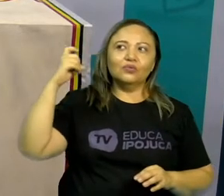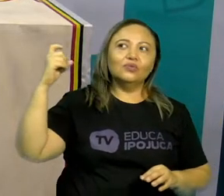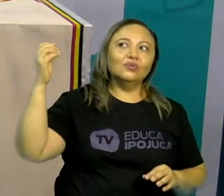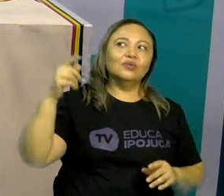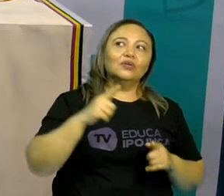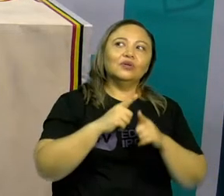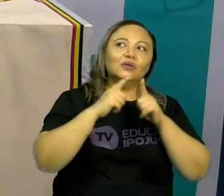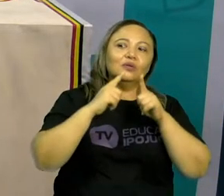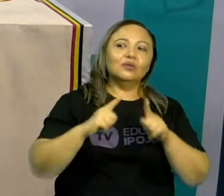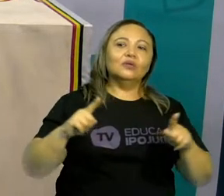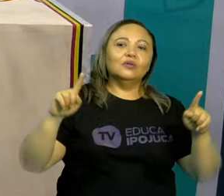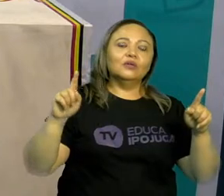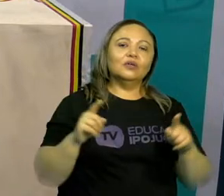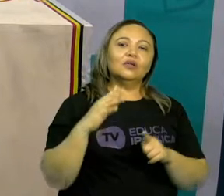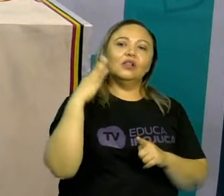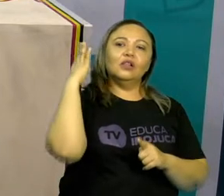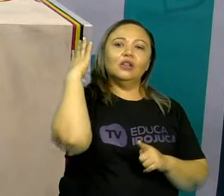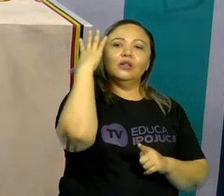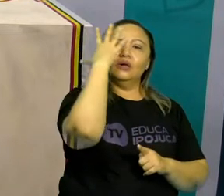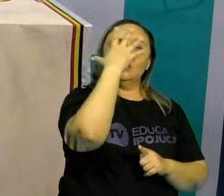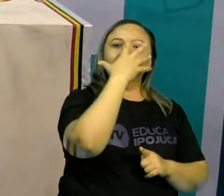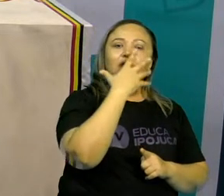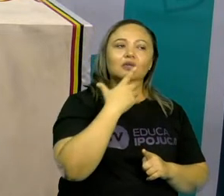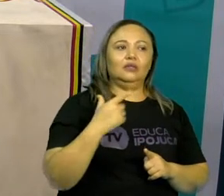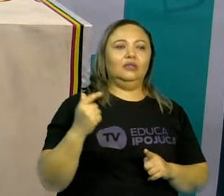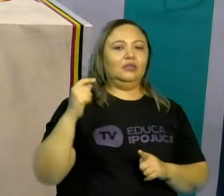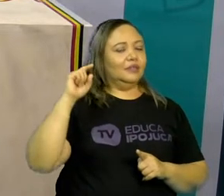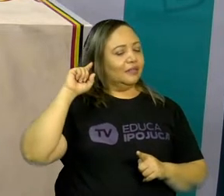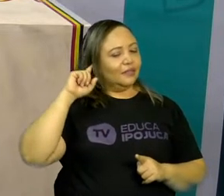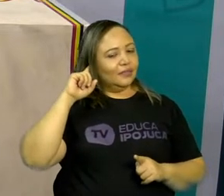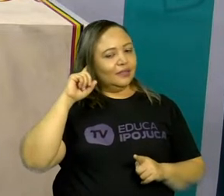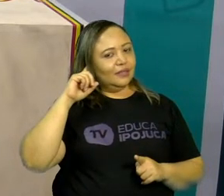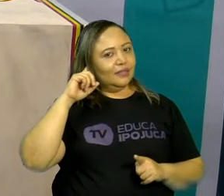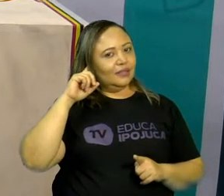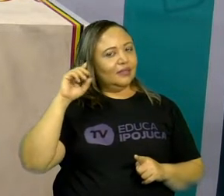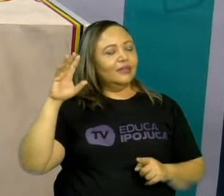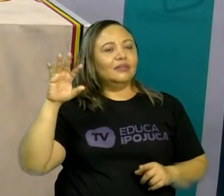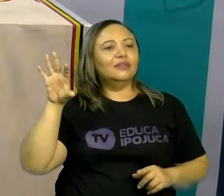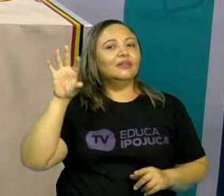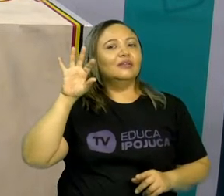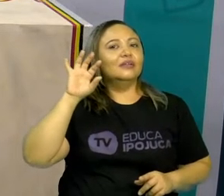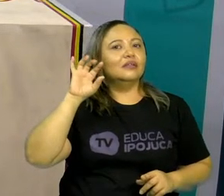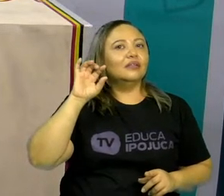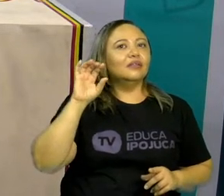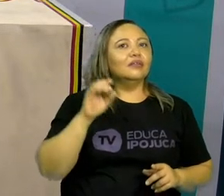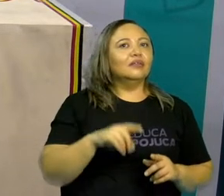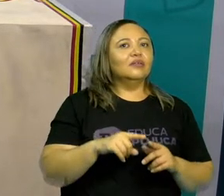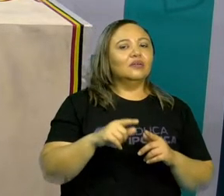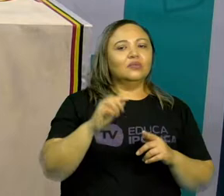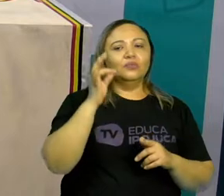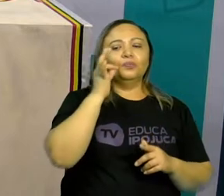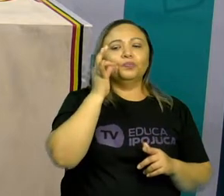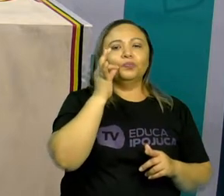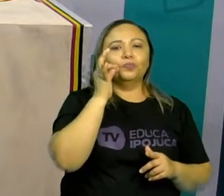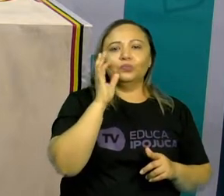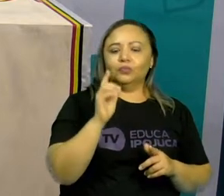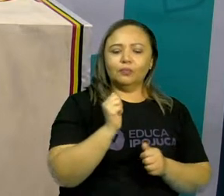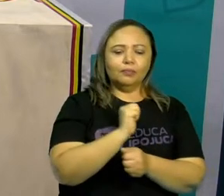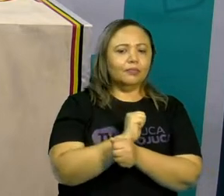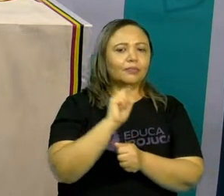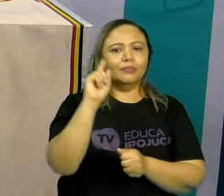música bem linda Quem cantou seus ouvindo mas o ratinho não